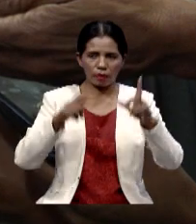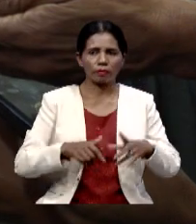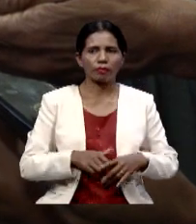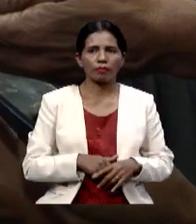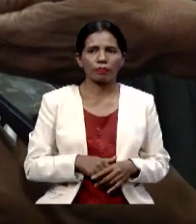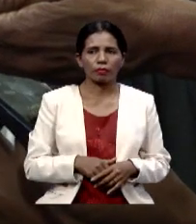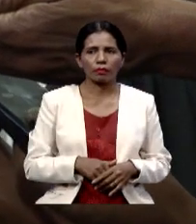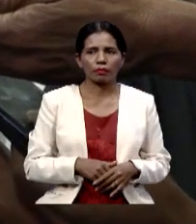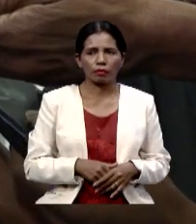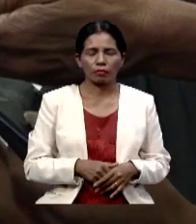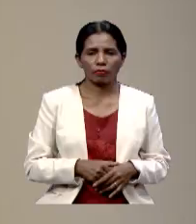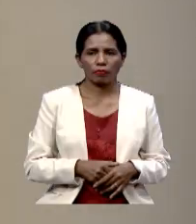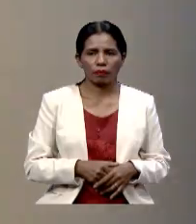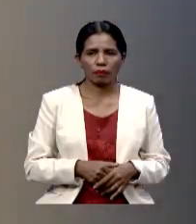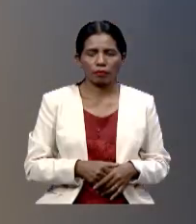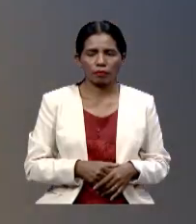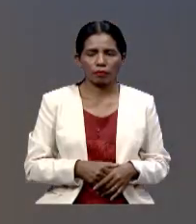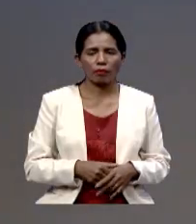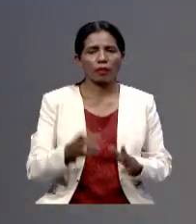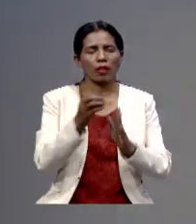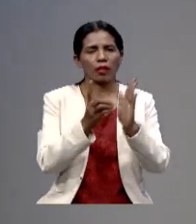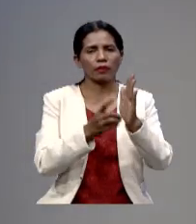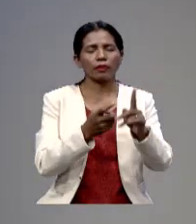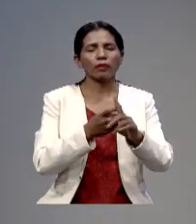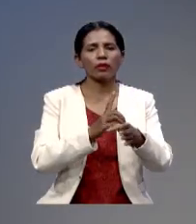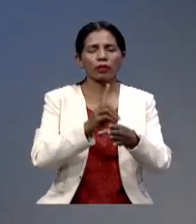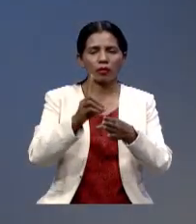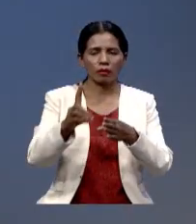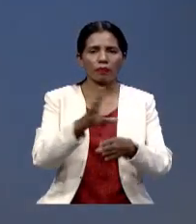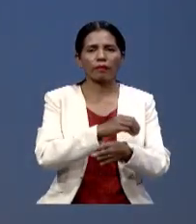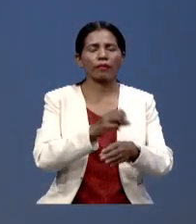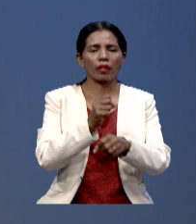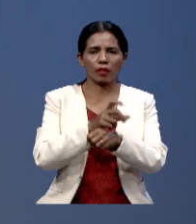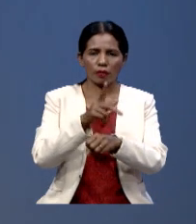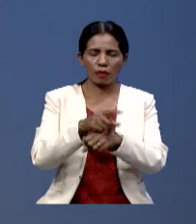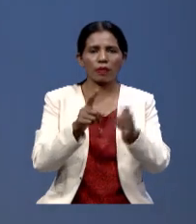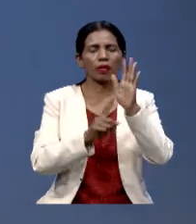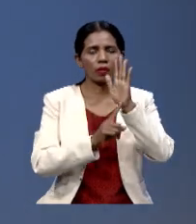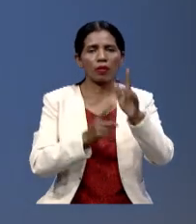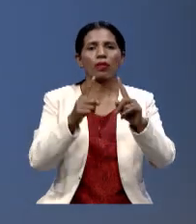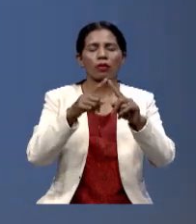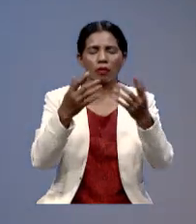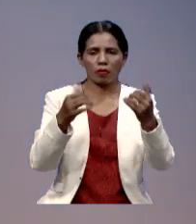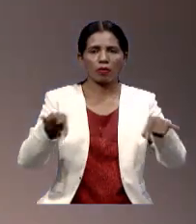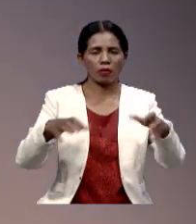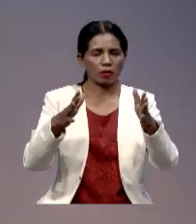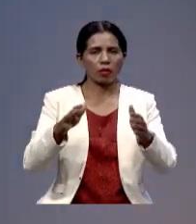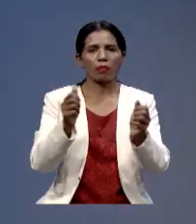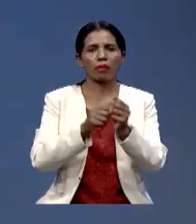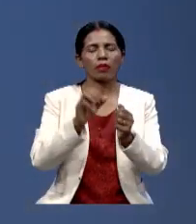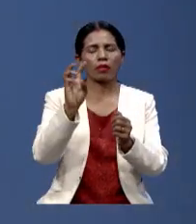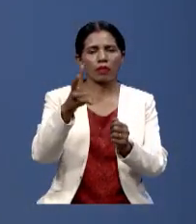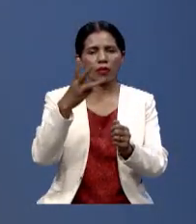chiun har chetro hercho agesmida Dado su direção nacional emprego exterior se fo pe haturu to agora trabalhador na insanu